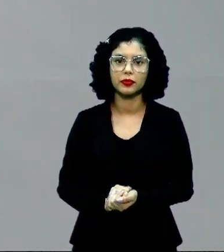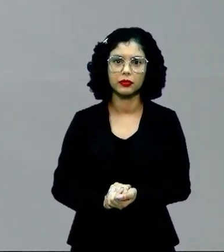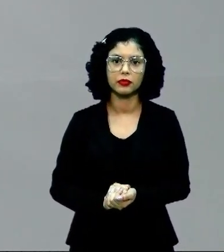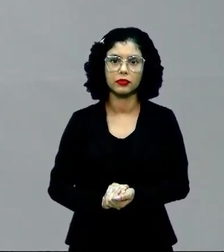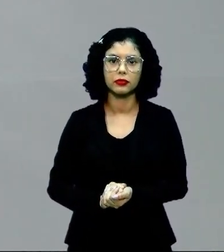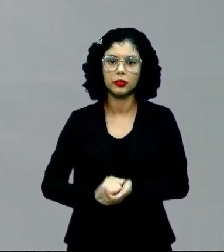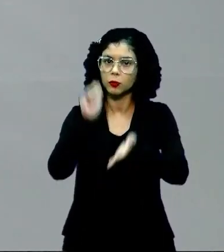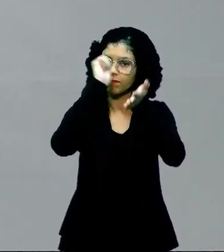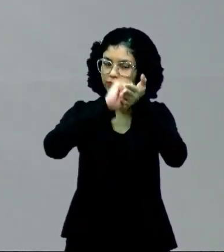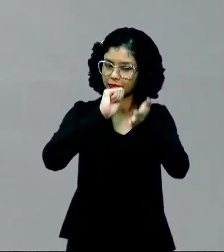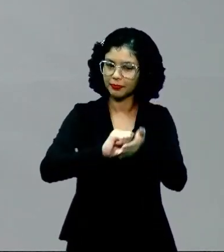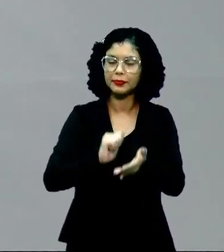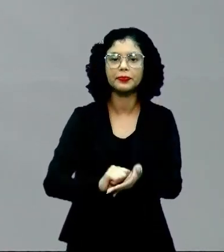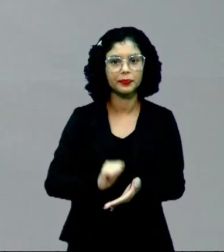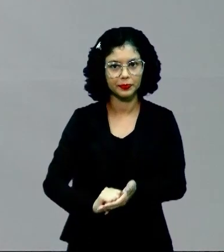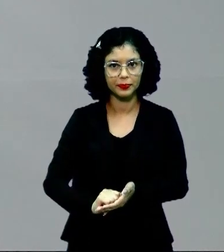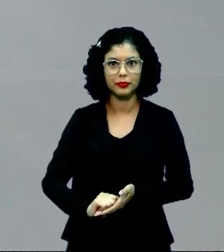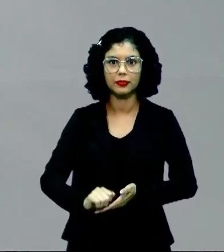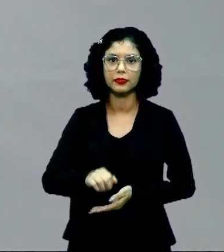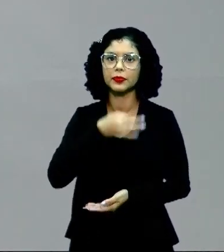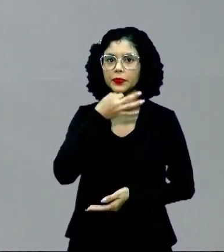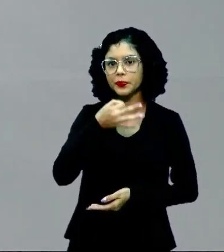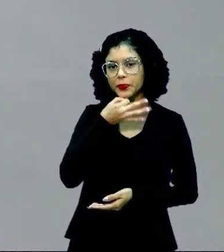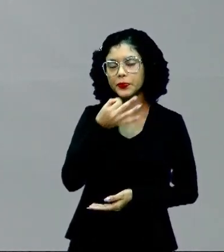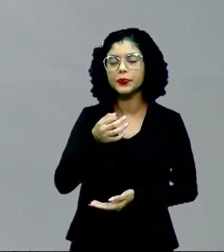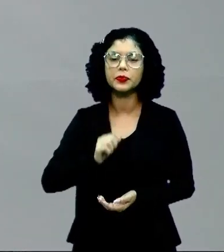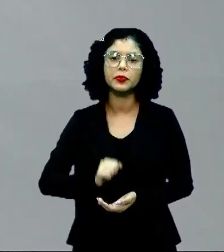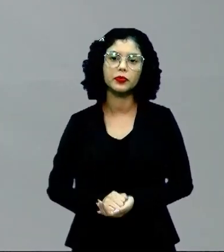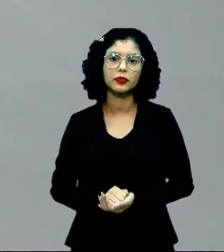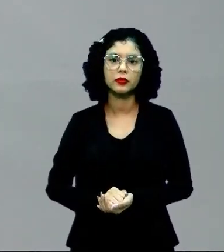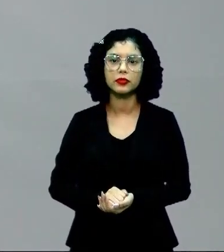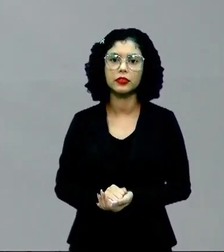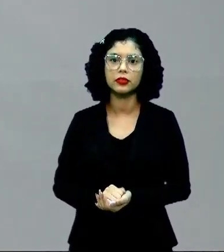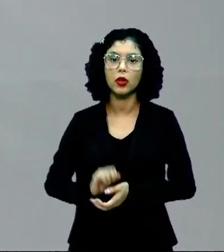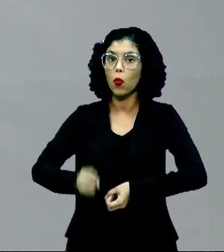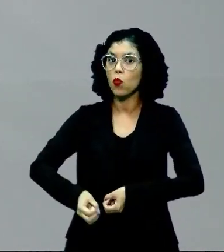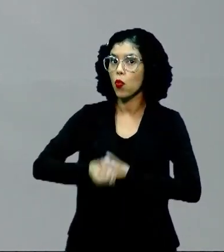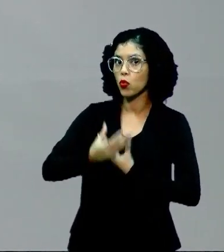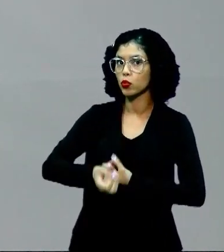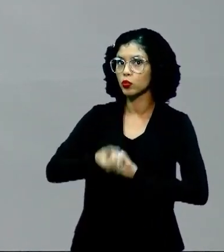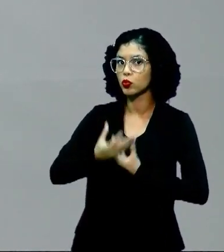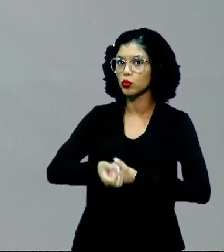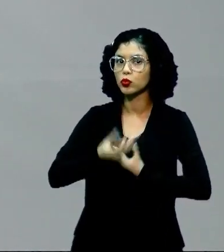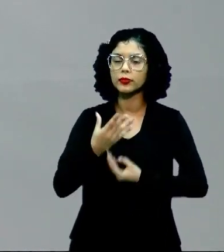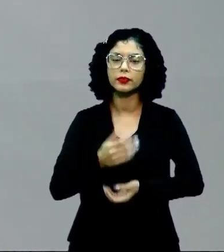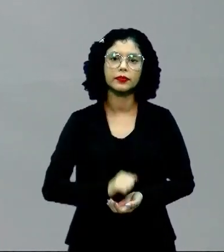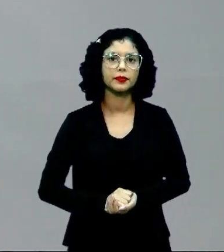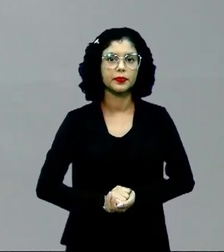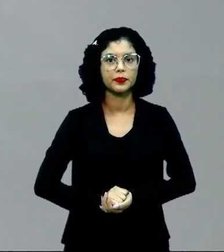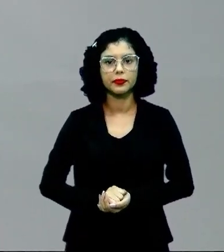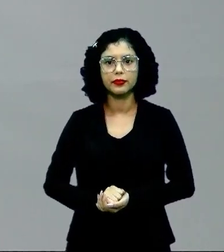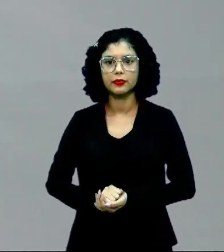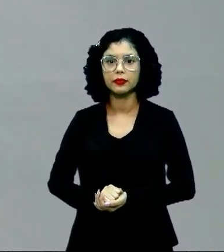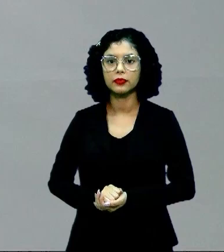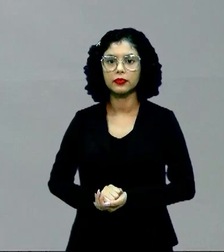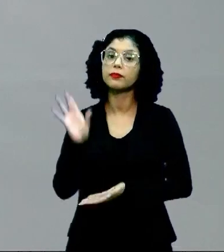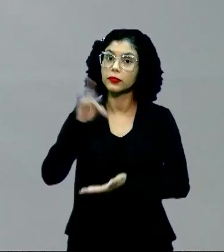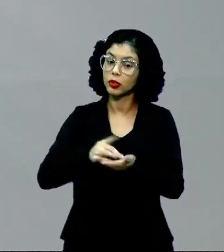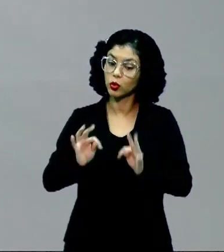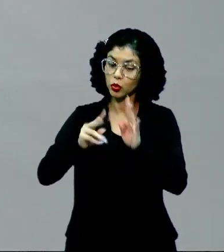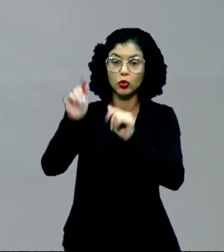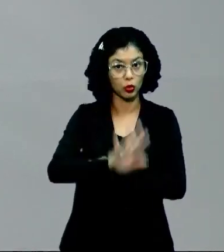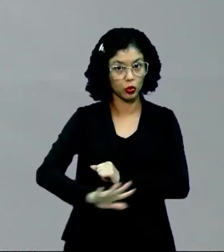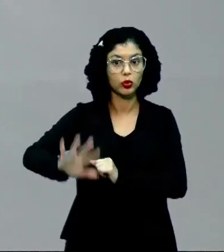Textos dissertativos, textos de poemas, e realmente é tudo